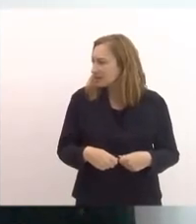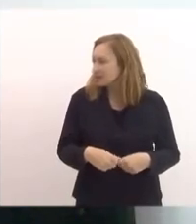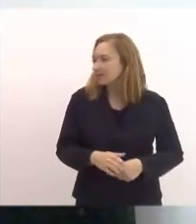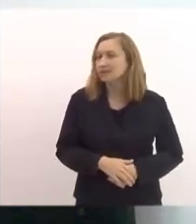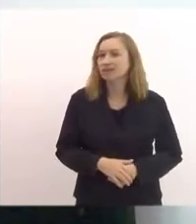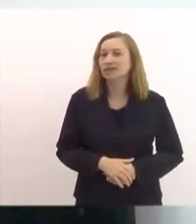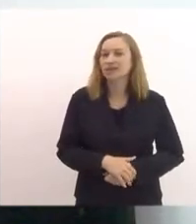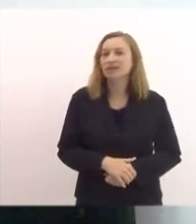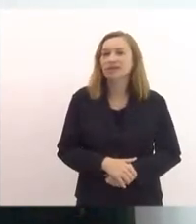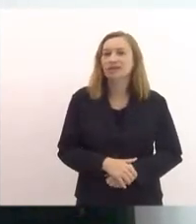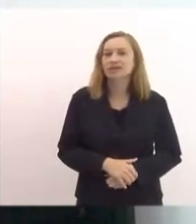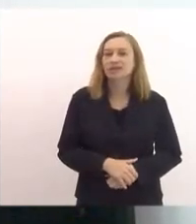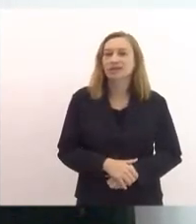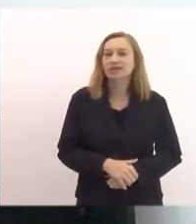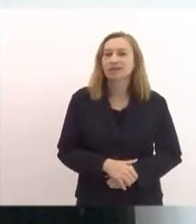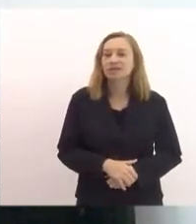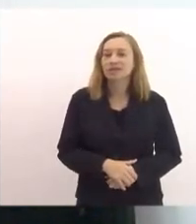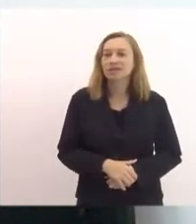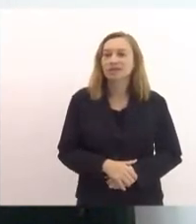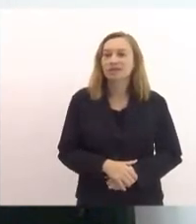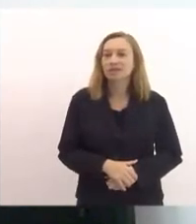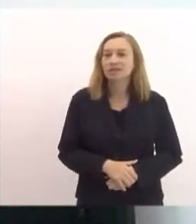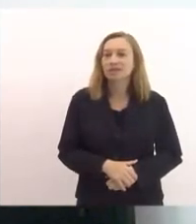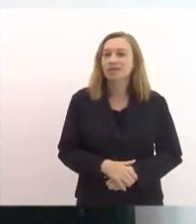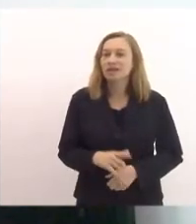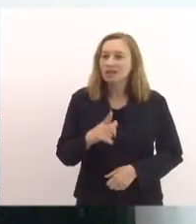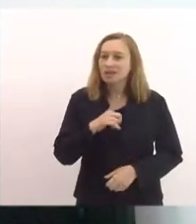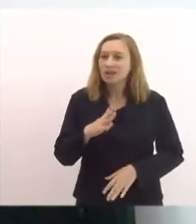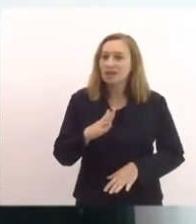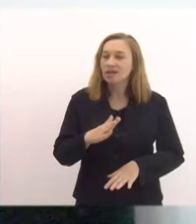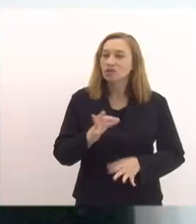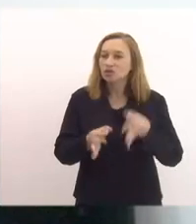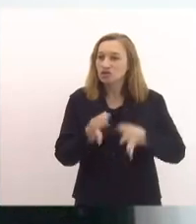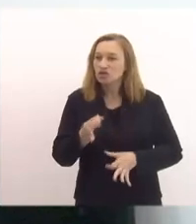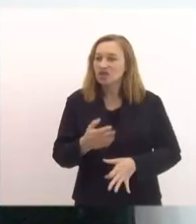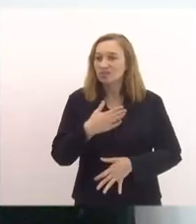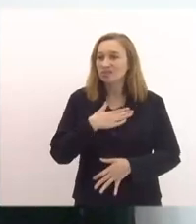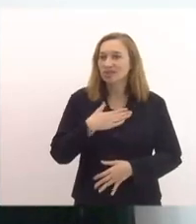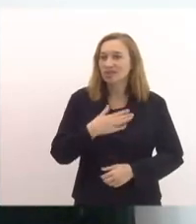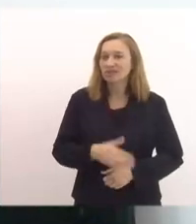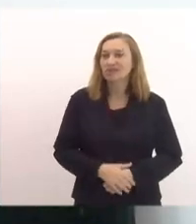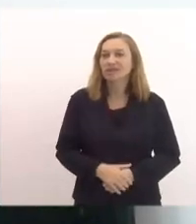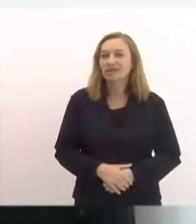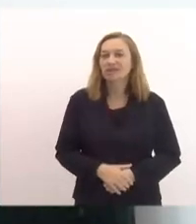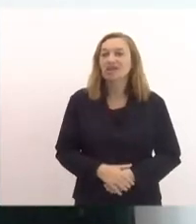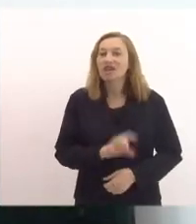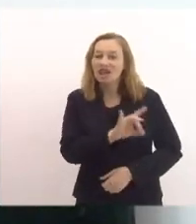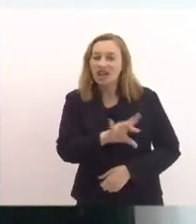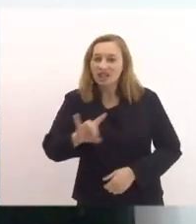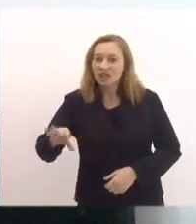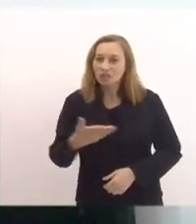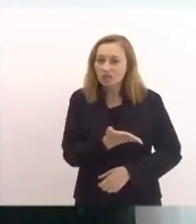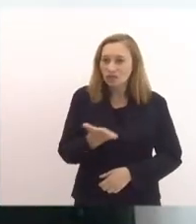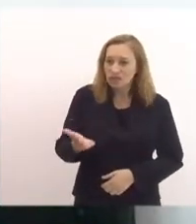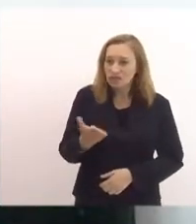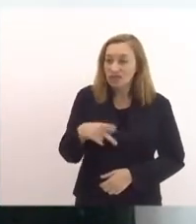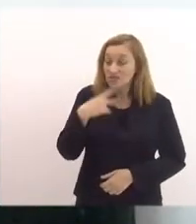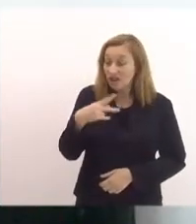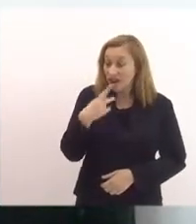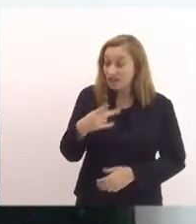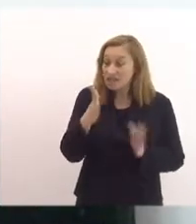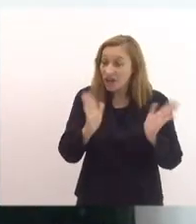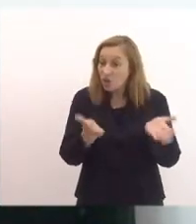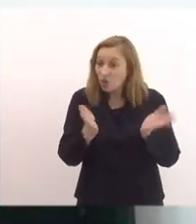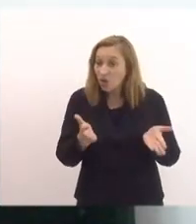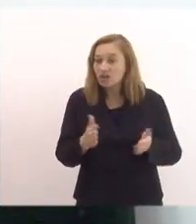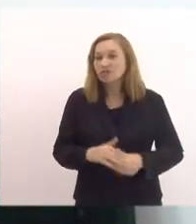justiça. Deus me deu que hoje eu vim aqui para ter a minha justiça. E são 20 anos. Eu queria que cada um de vocês aqui colocasse no coração agora